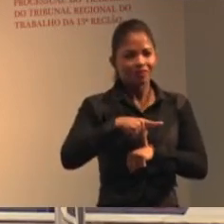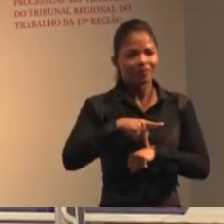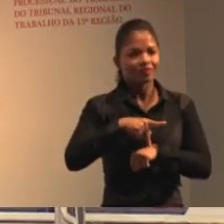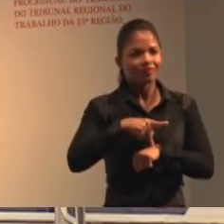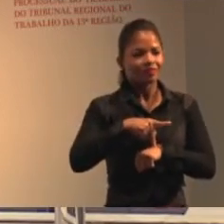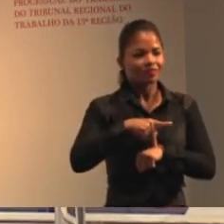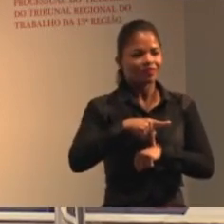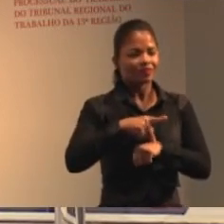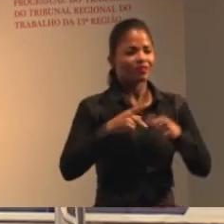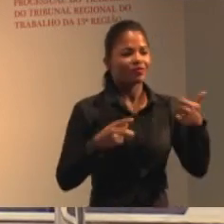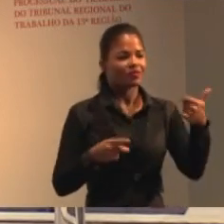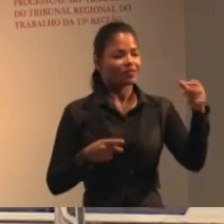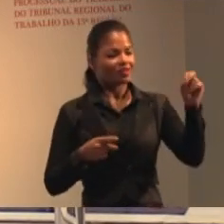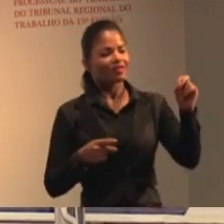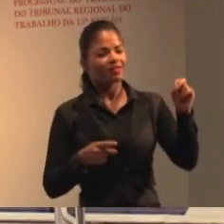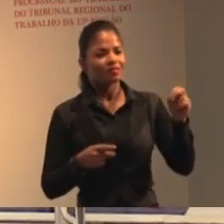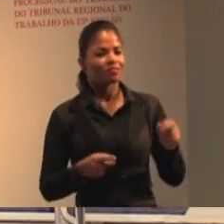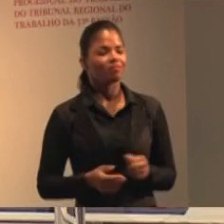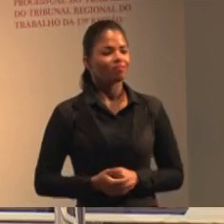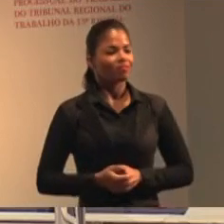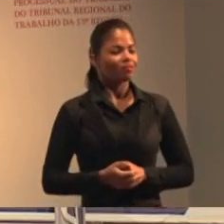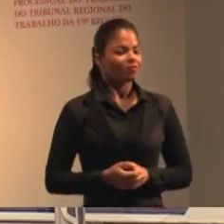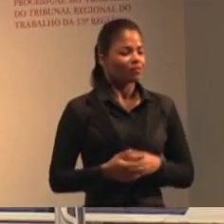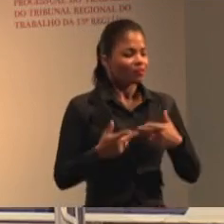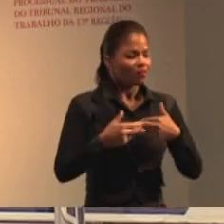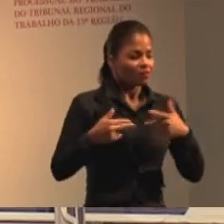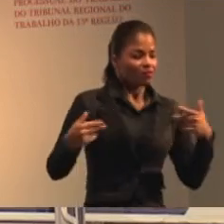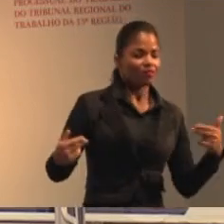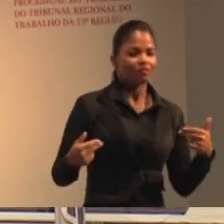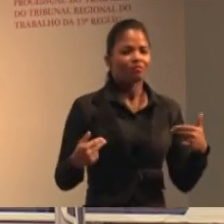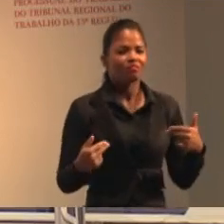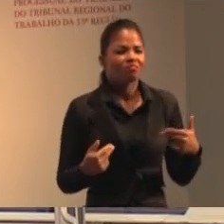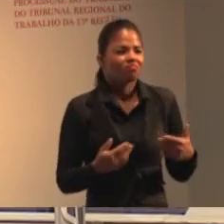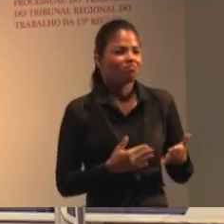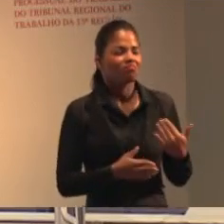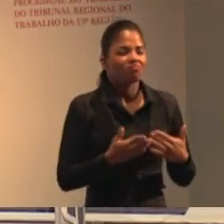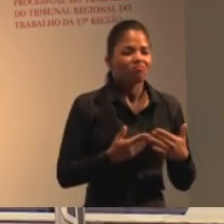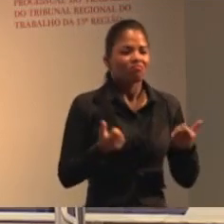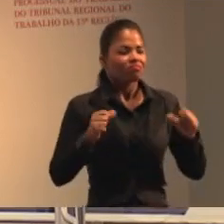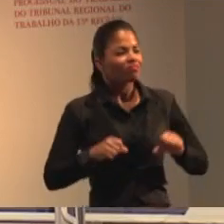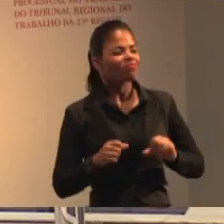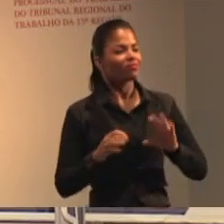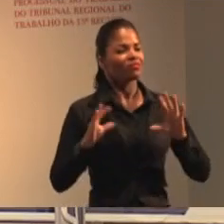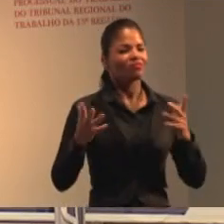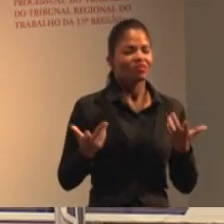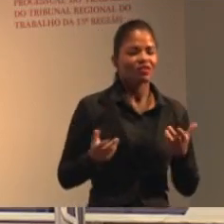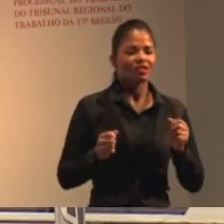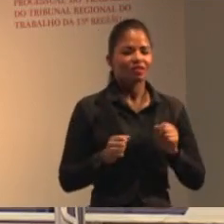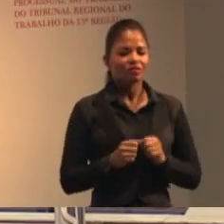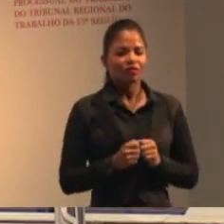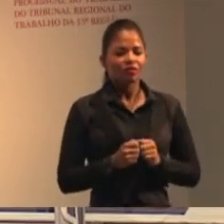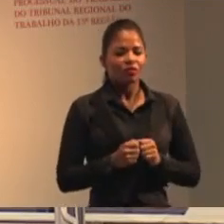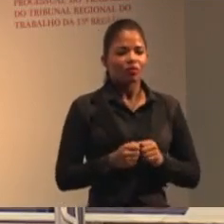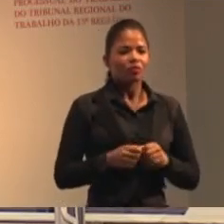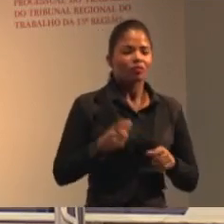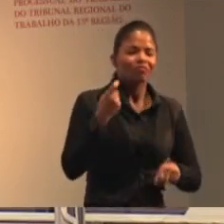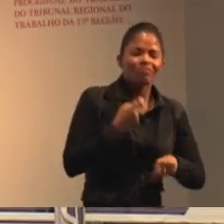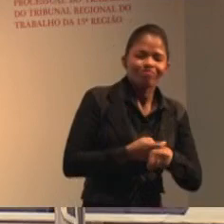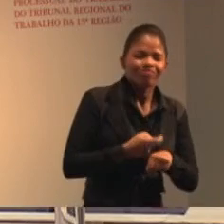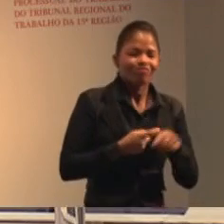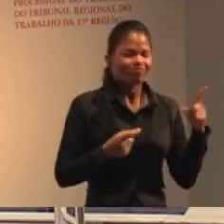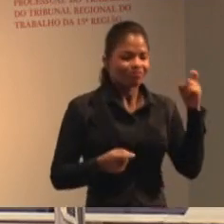sua 19ª edição. As coisas irrelevantes, repetitivas ou comuns não